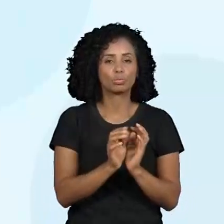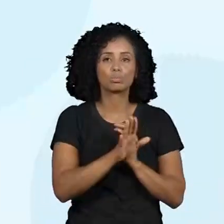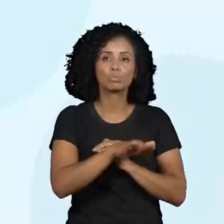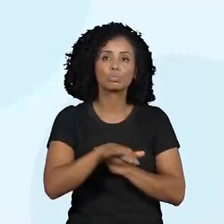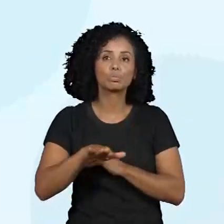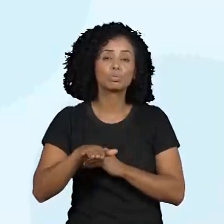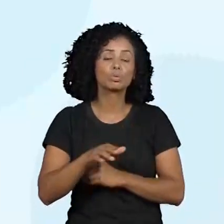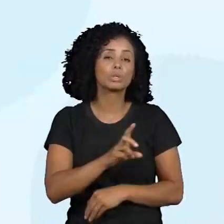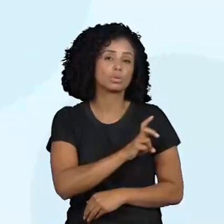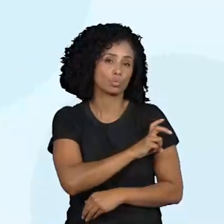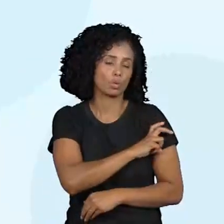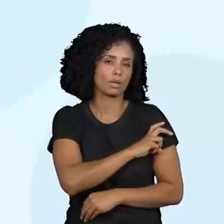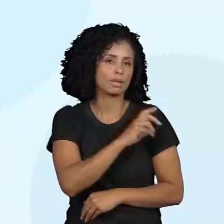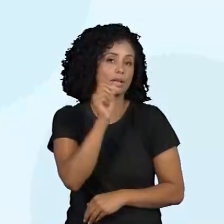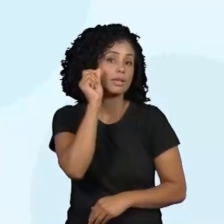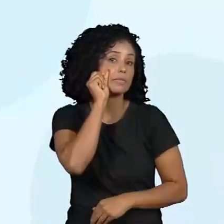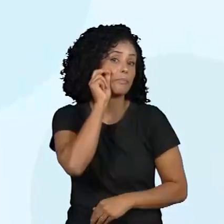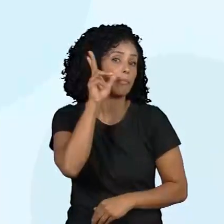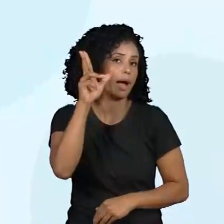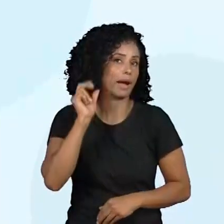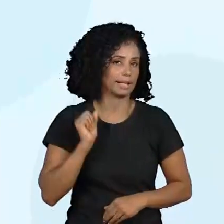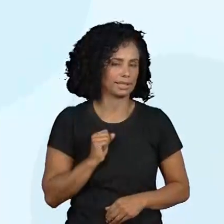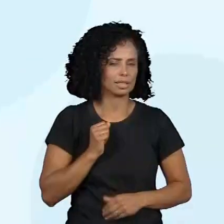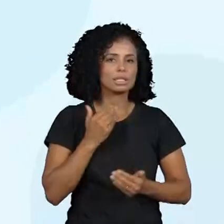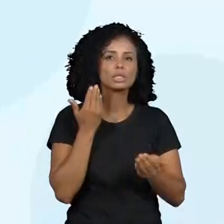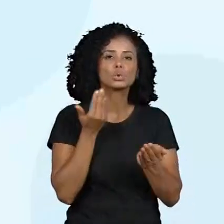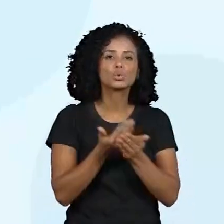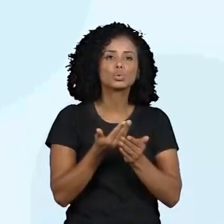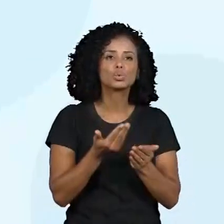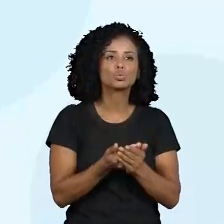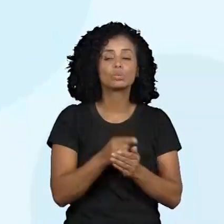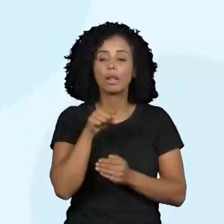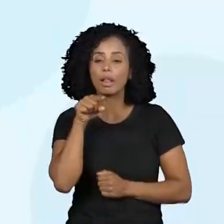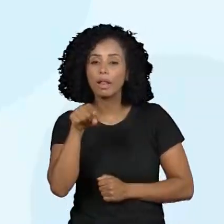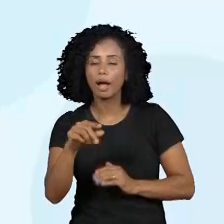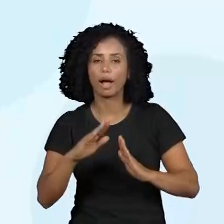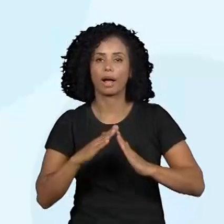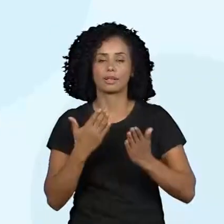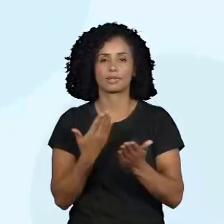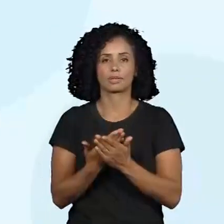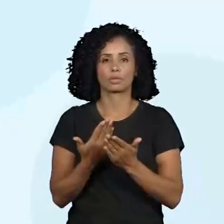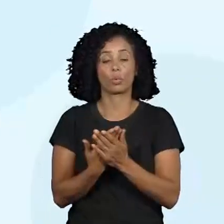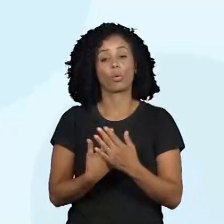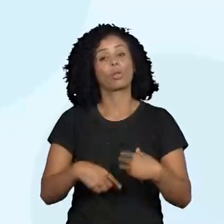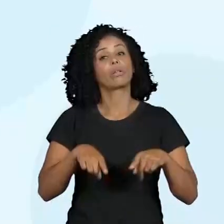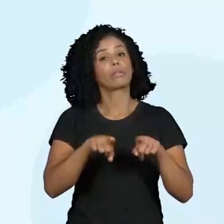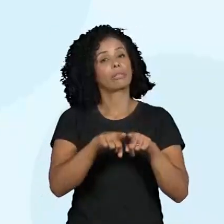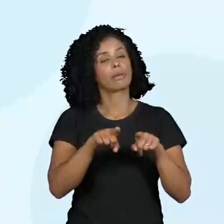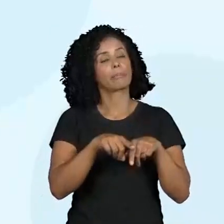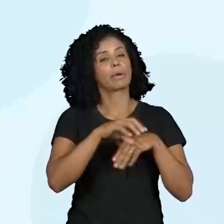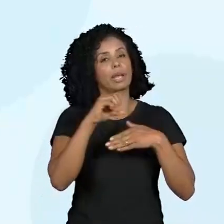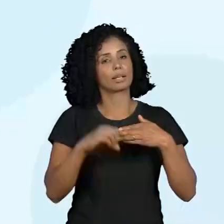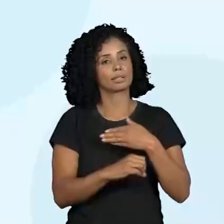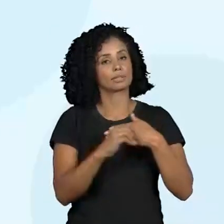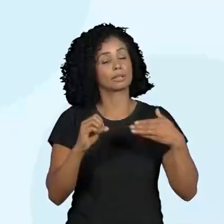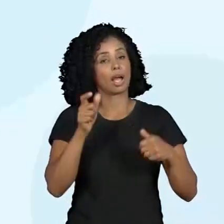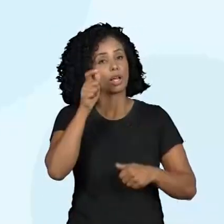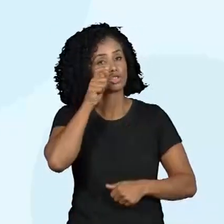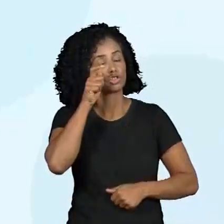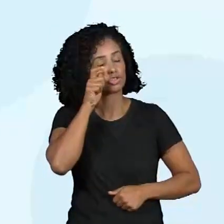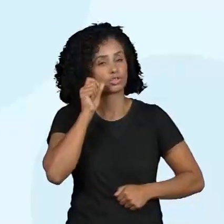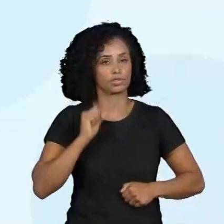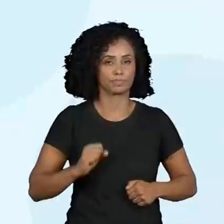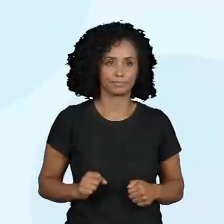tão esperta que estuda na escola e com as aulas pelo centro de mídias